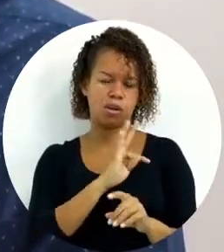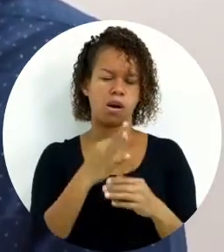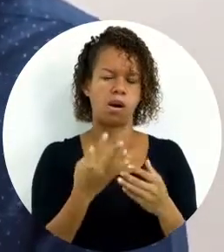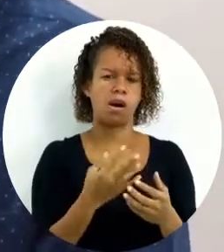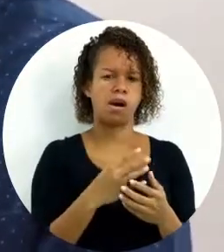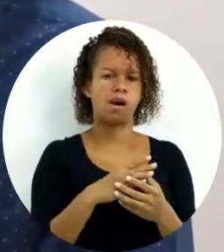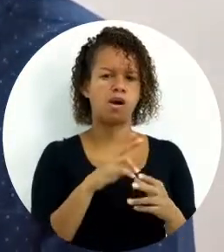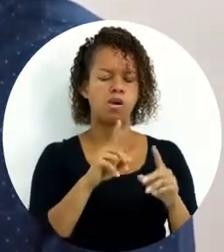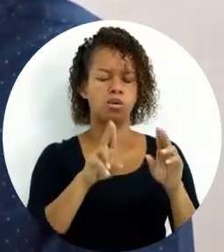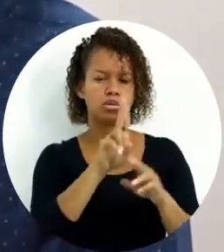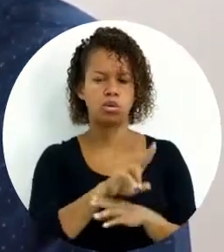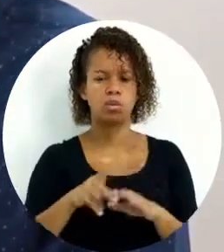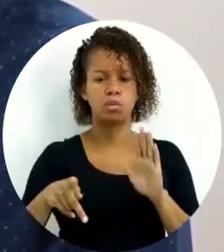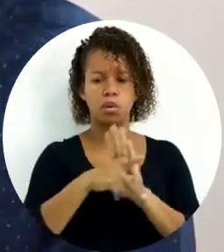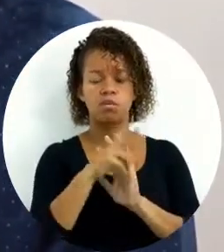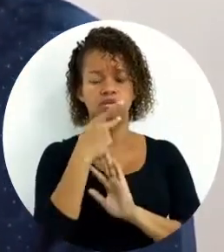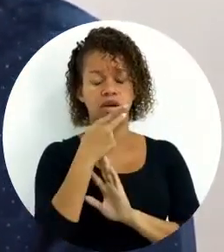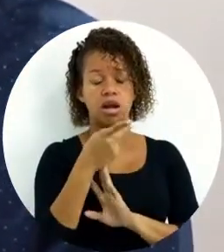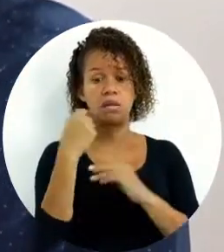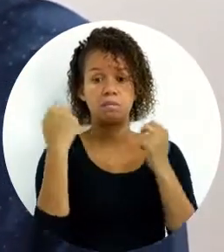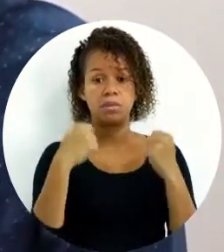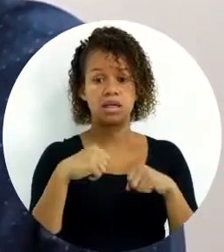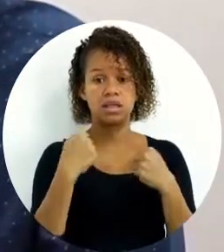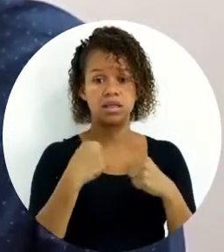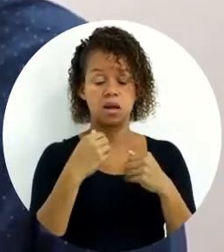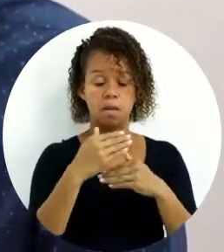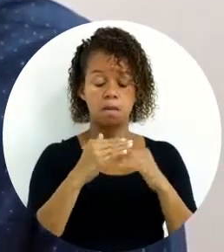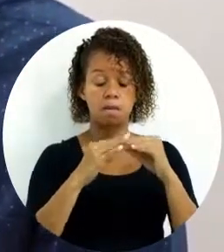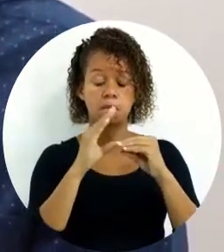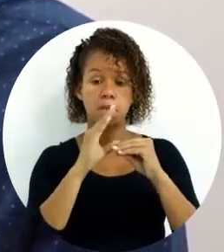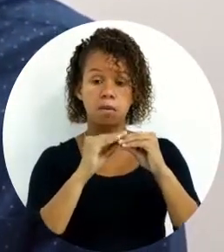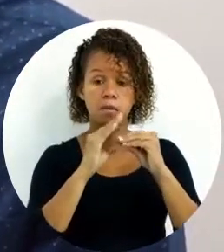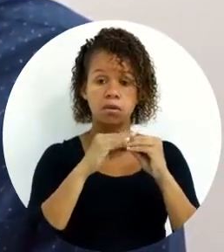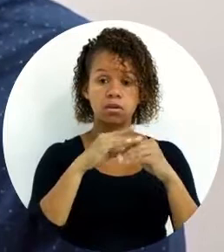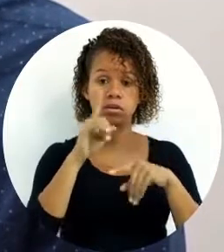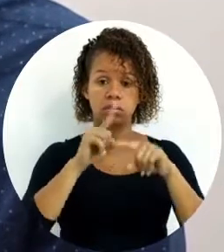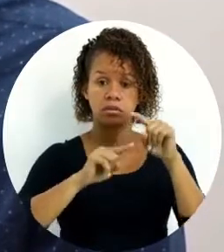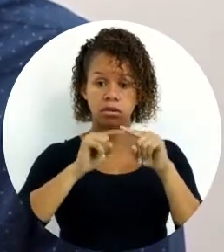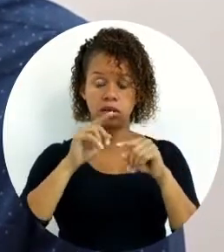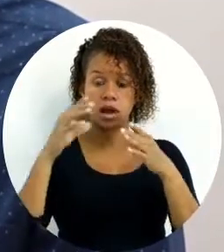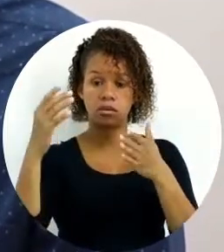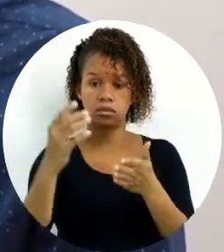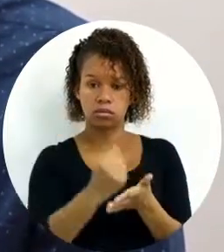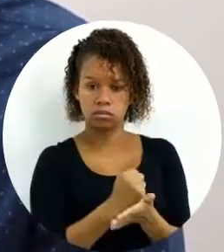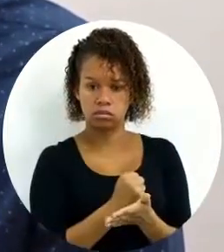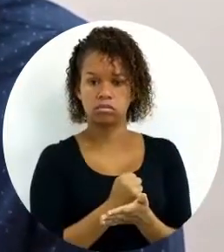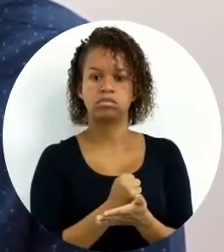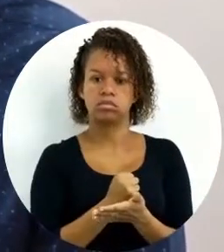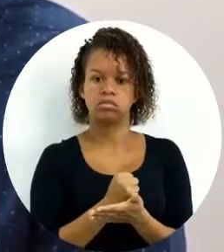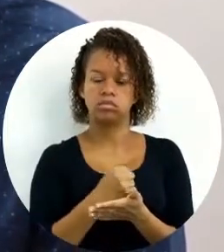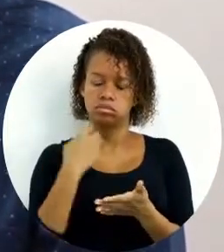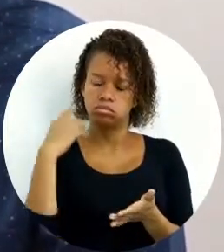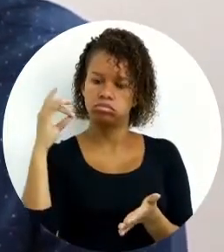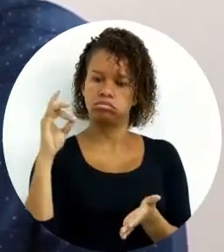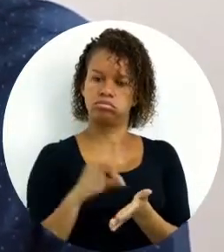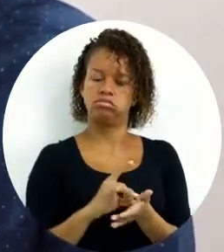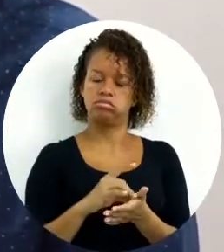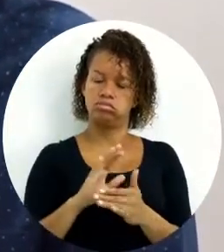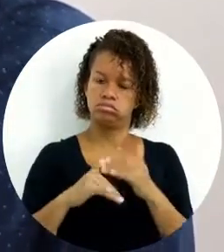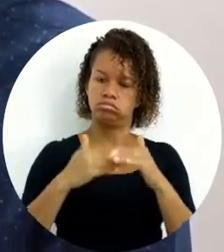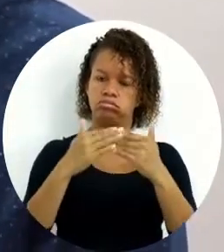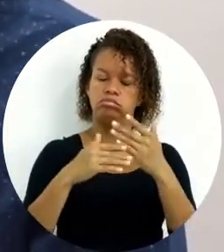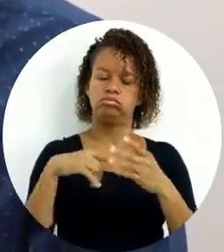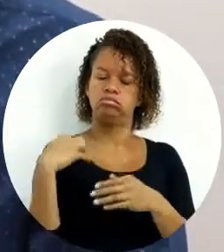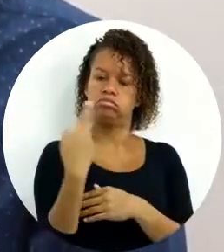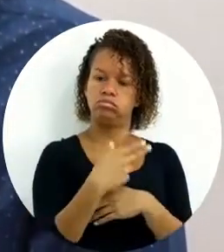nome diz, a precisão, quer dizer, a proporção de material que foi recuperado que é realmente relevante. Isso aí